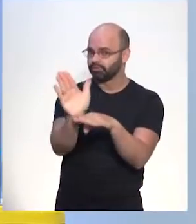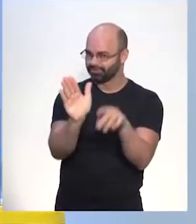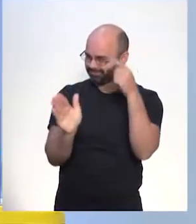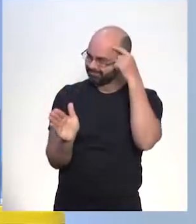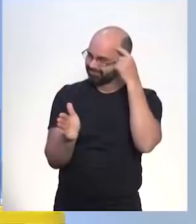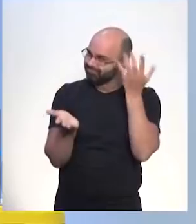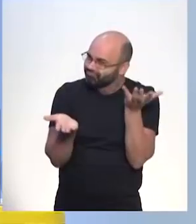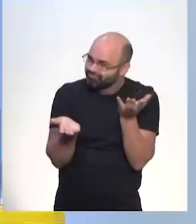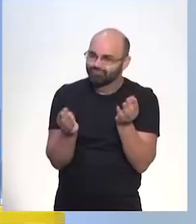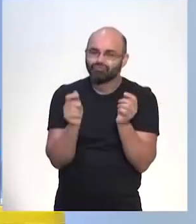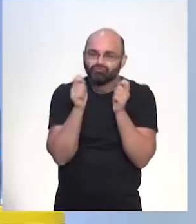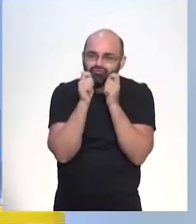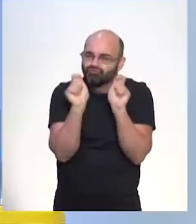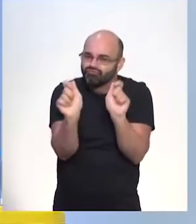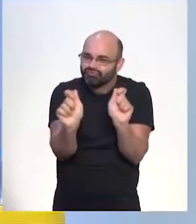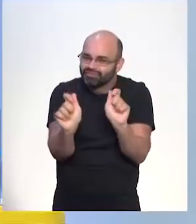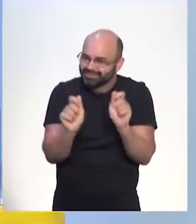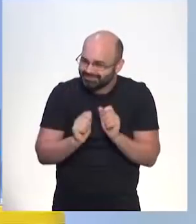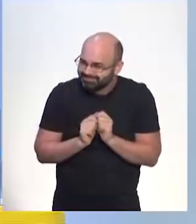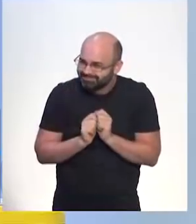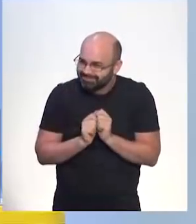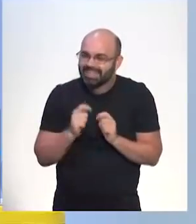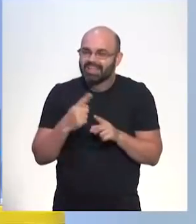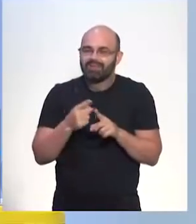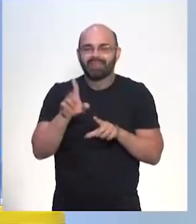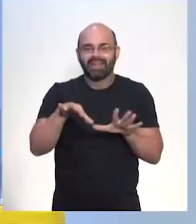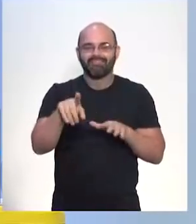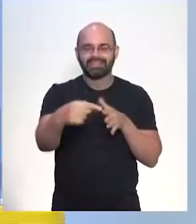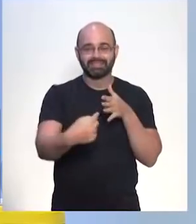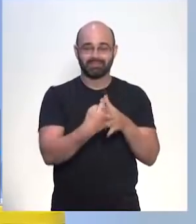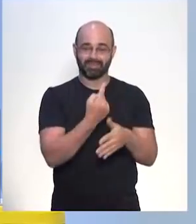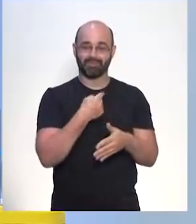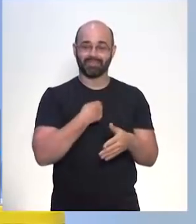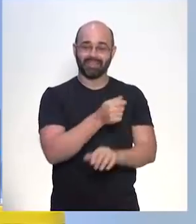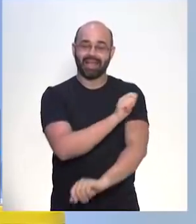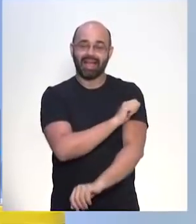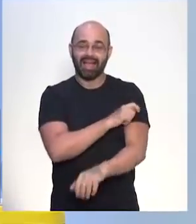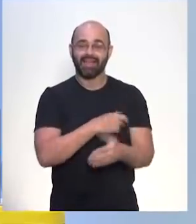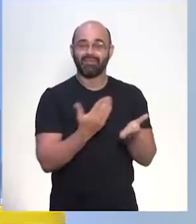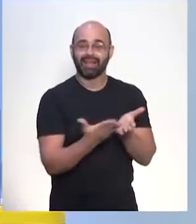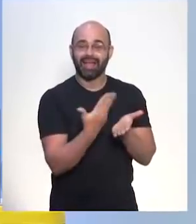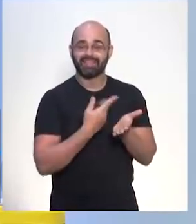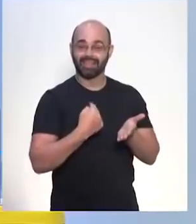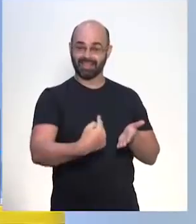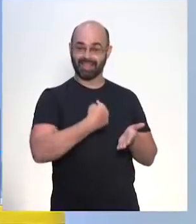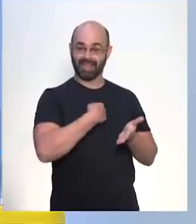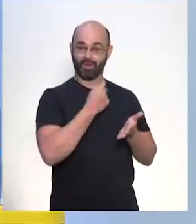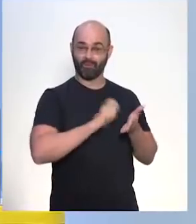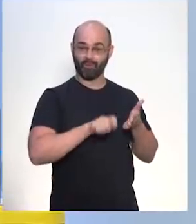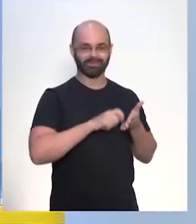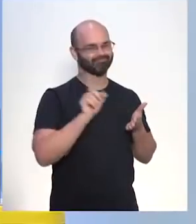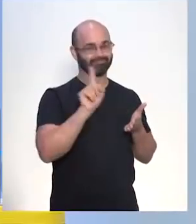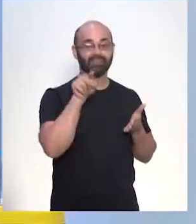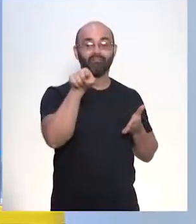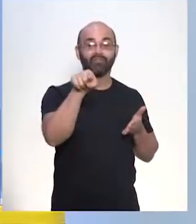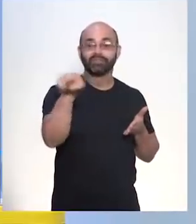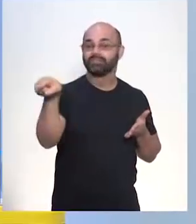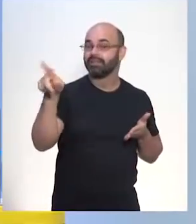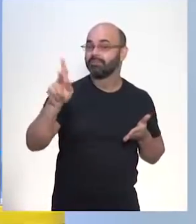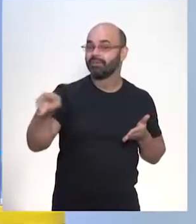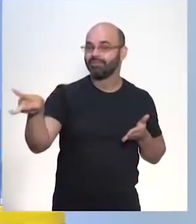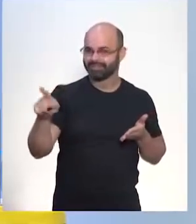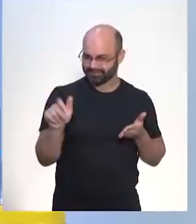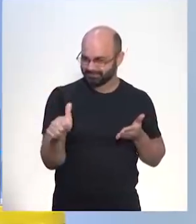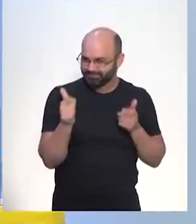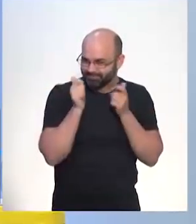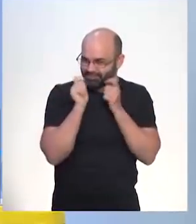meu chuchuzinho. Porque às vezes eles querem que a gente corrija o caderno do aluno. Não. Não, quem vai corrigir o caderno do aluno é o Não é seu assim. professor, meu amor, minha vida,